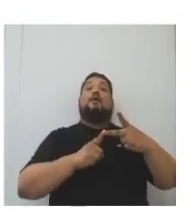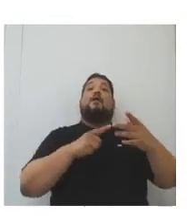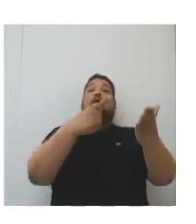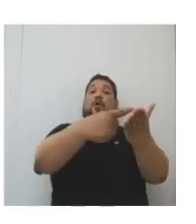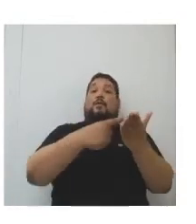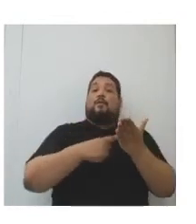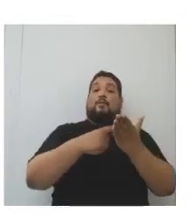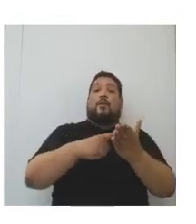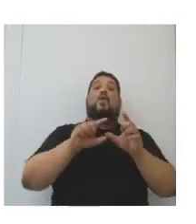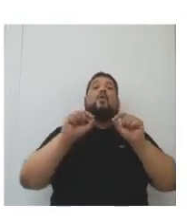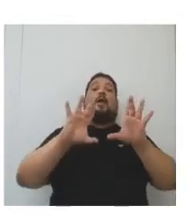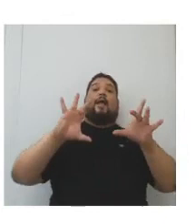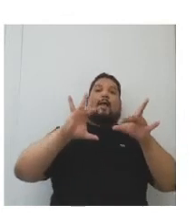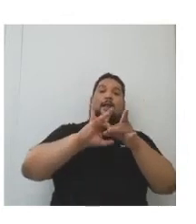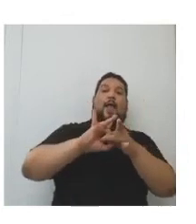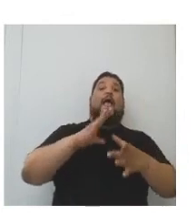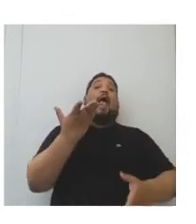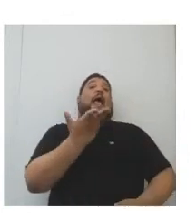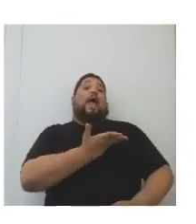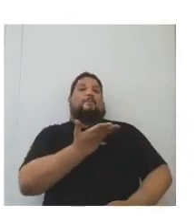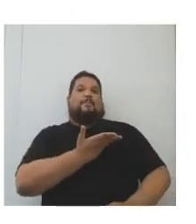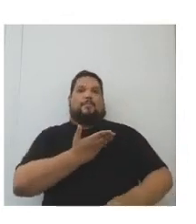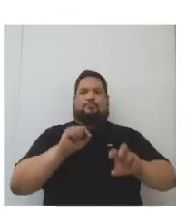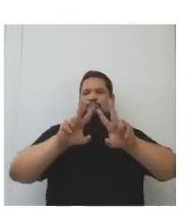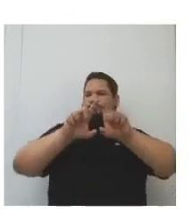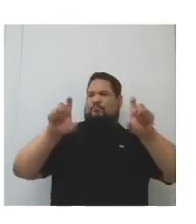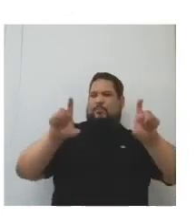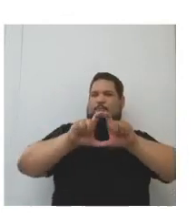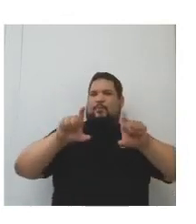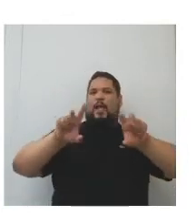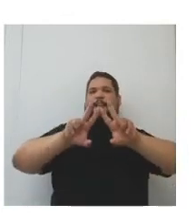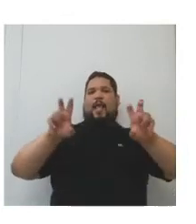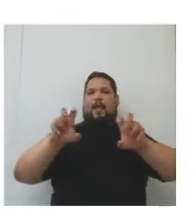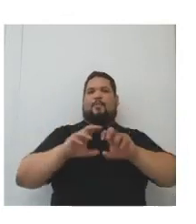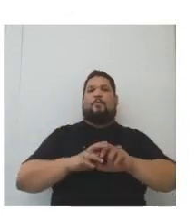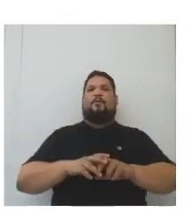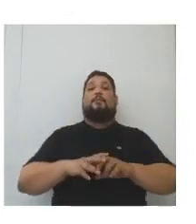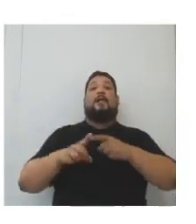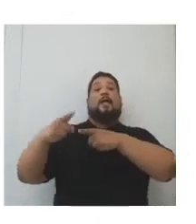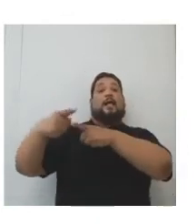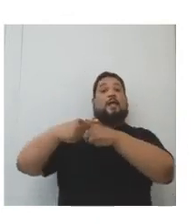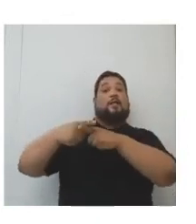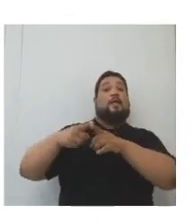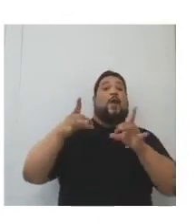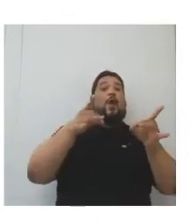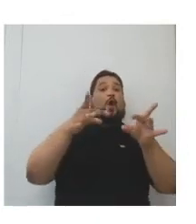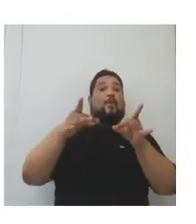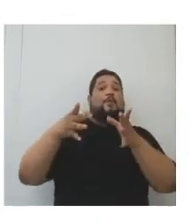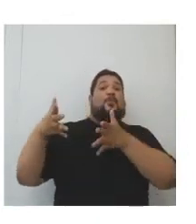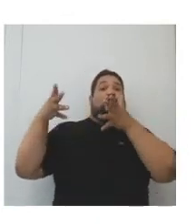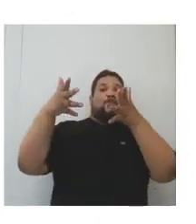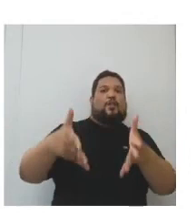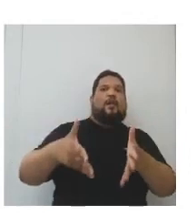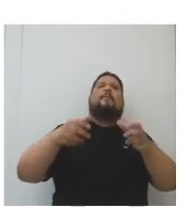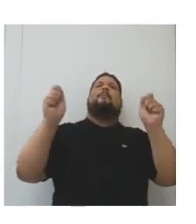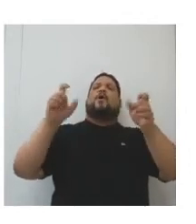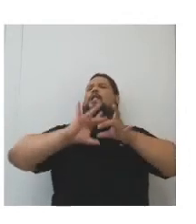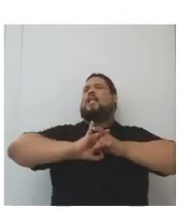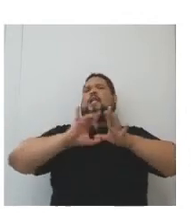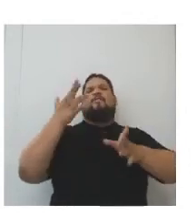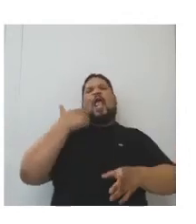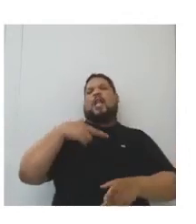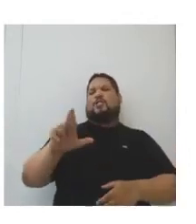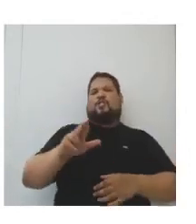Amizade. Esse tratado garantia para os comerciantes ingleses, né, que viriam para cá, liberdade religiosa. Você